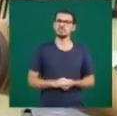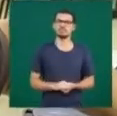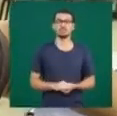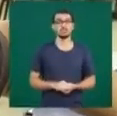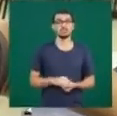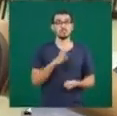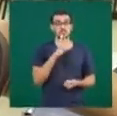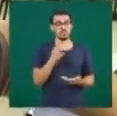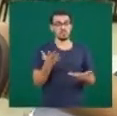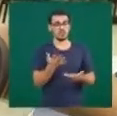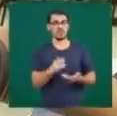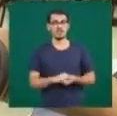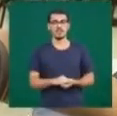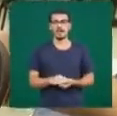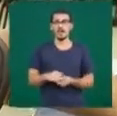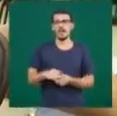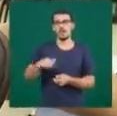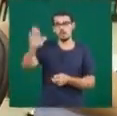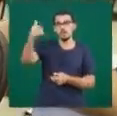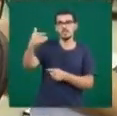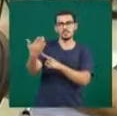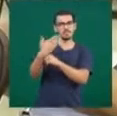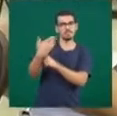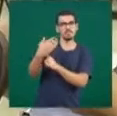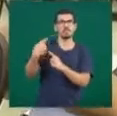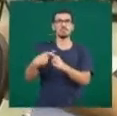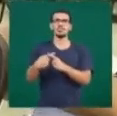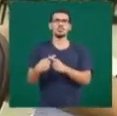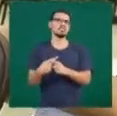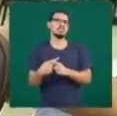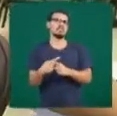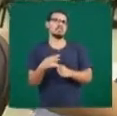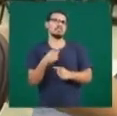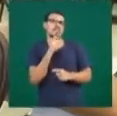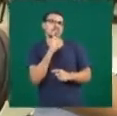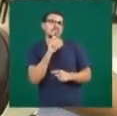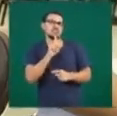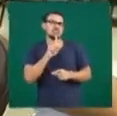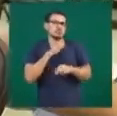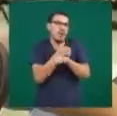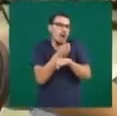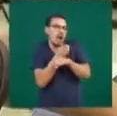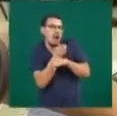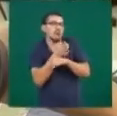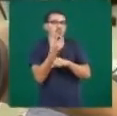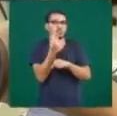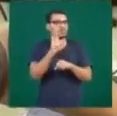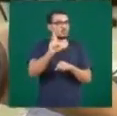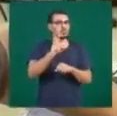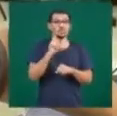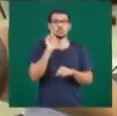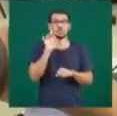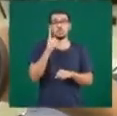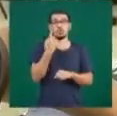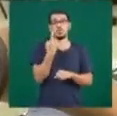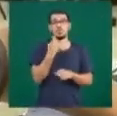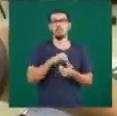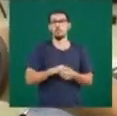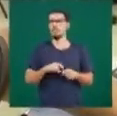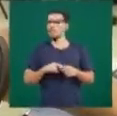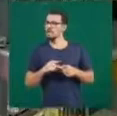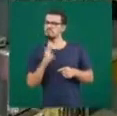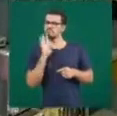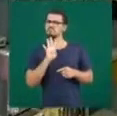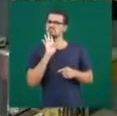para ela ali, porque eu não tive oportunidade de entrar tantas vezes. Só entrei uma vez com a ajuda de alguém. Mas parece que o sistema é